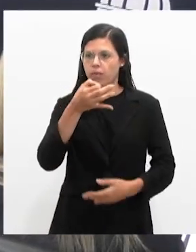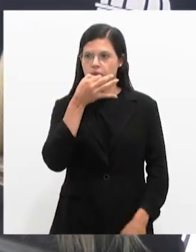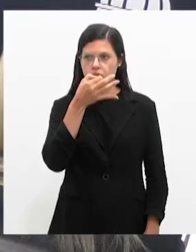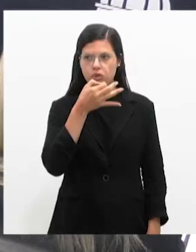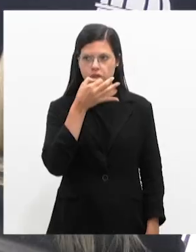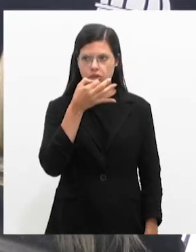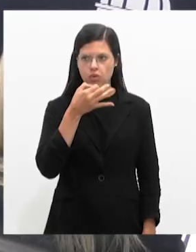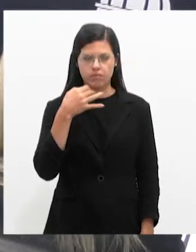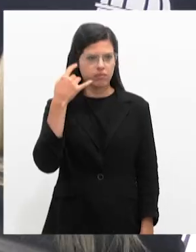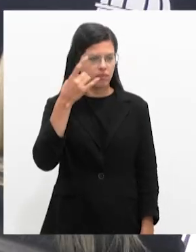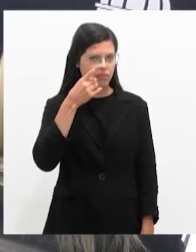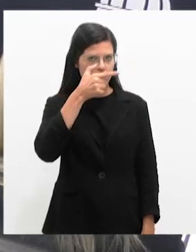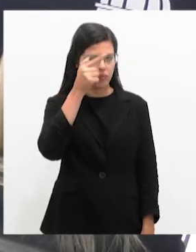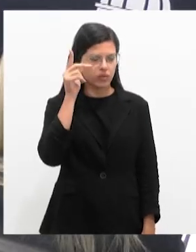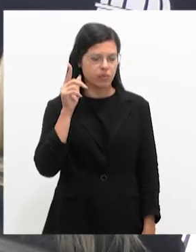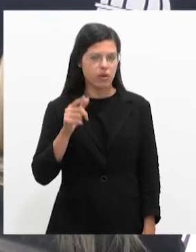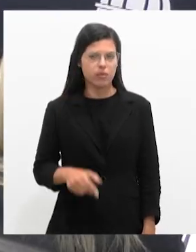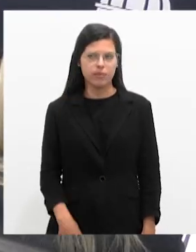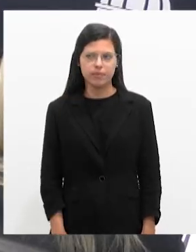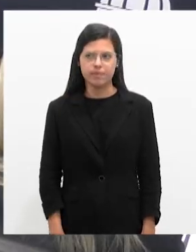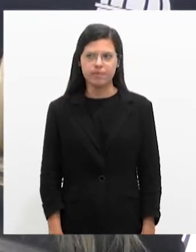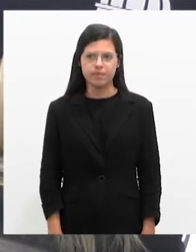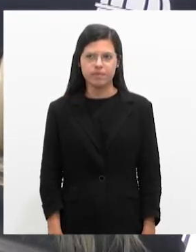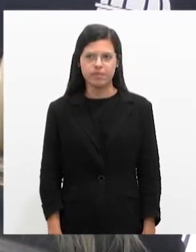deputado Luiz Paulo.